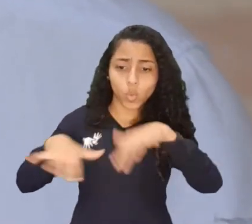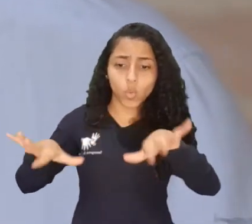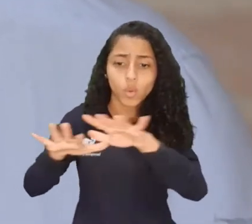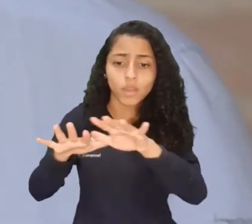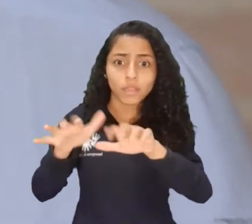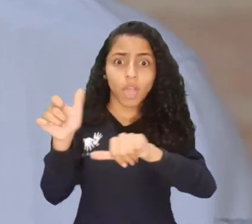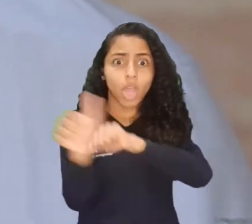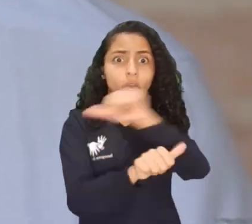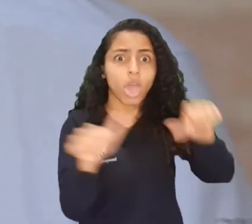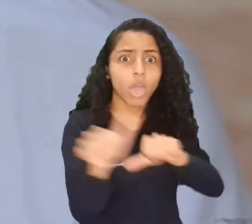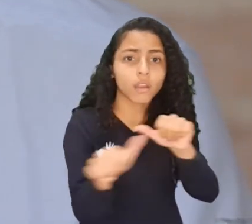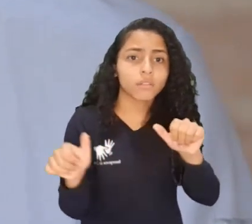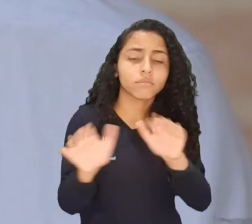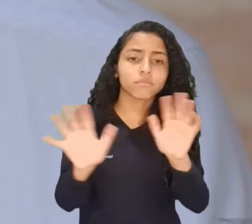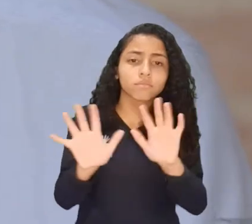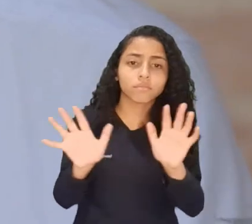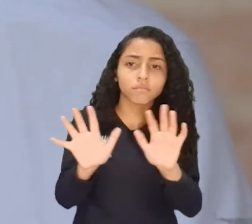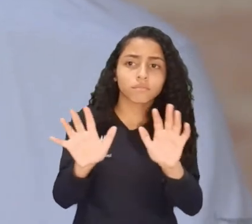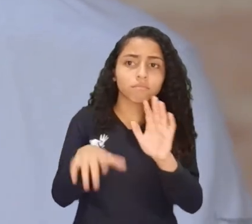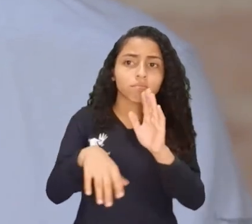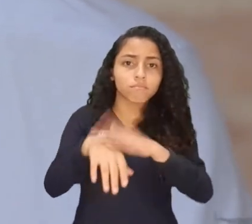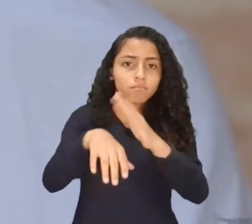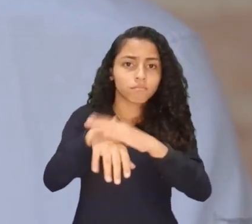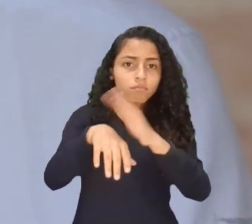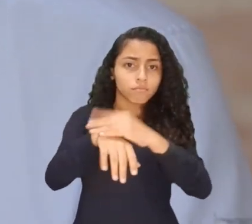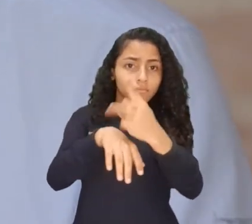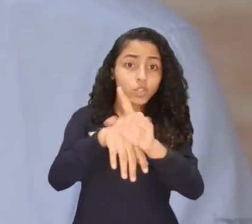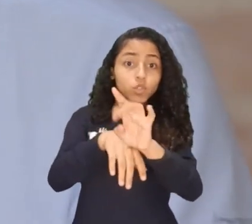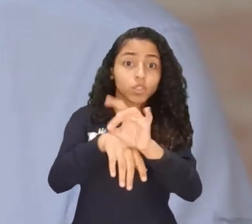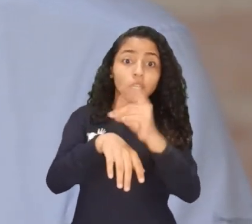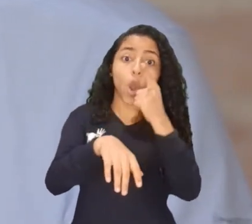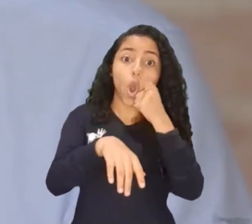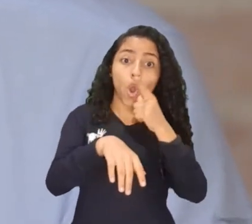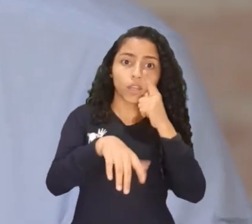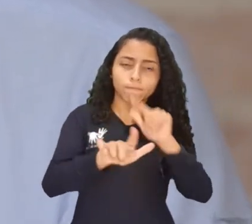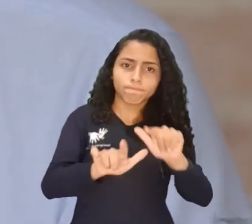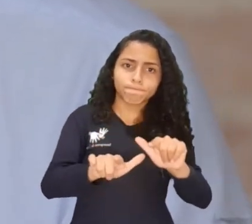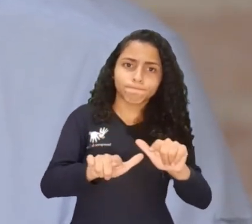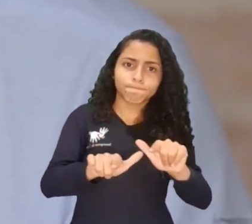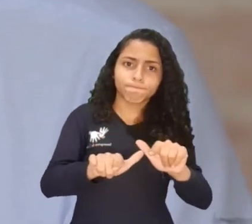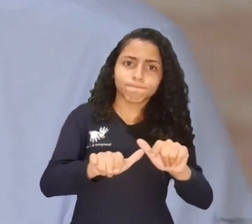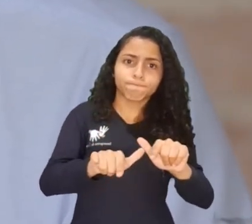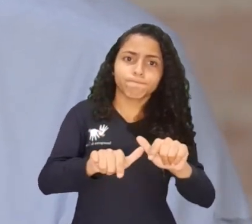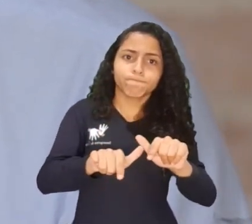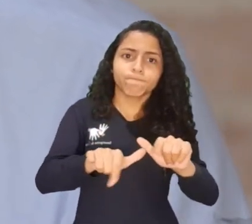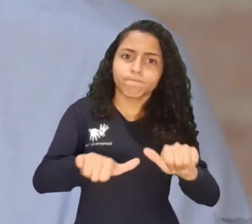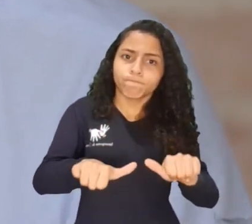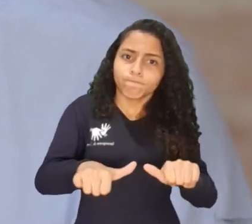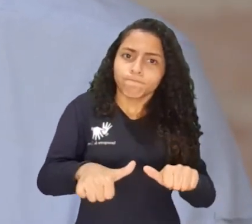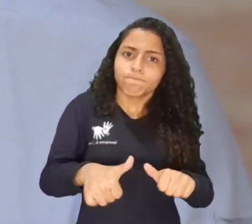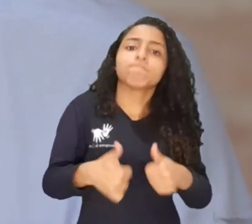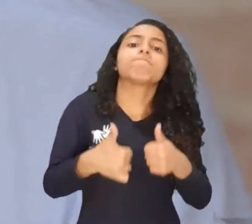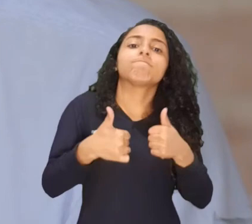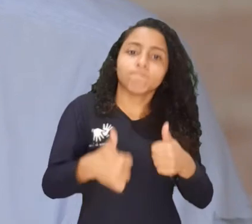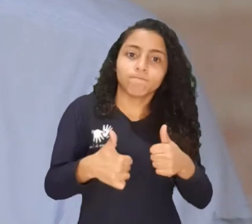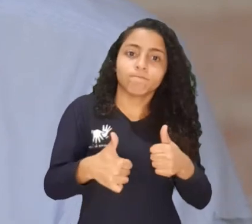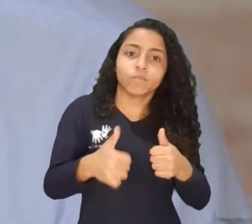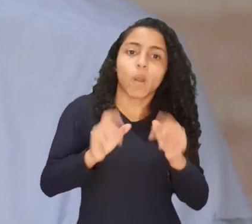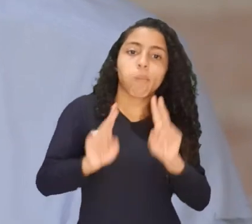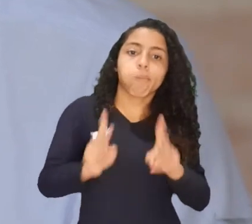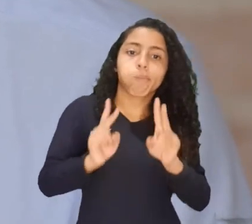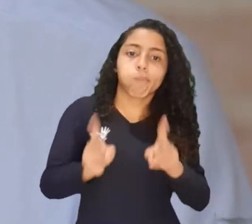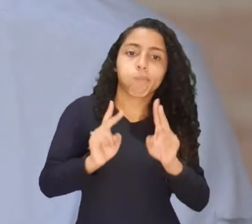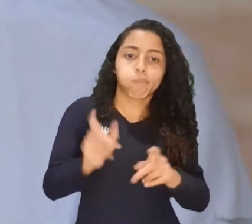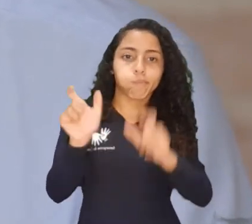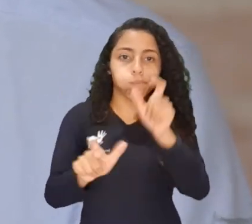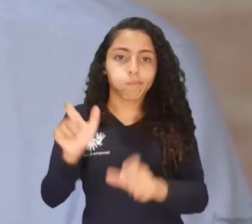sua própria resiliência, de enfrentar o problema, mas voltar ao seu estado original e manter as espécies, as populações